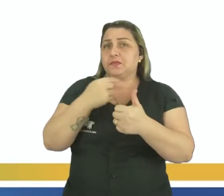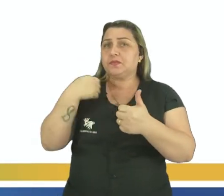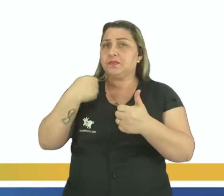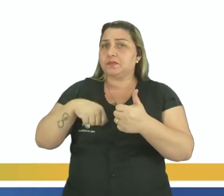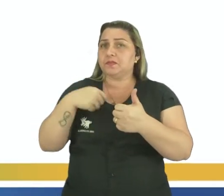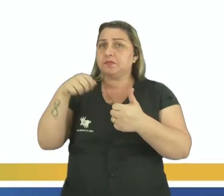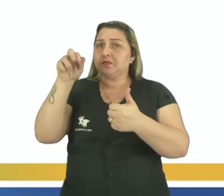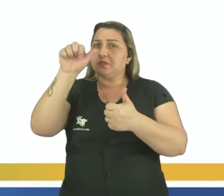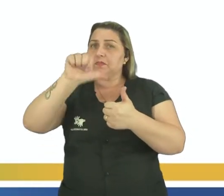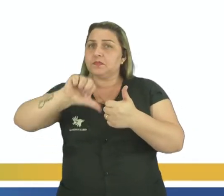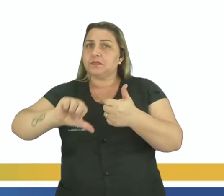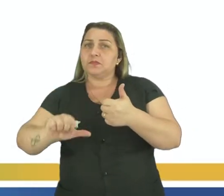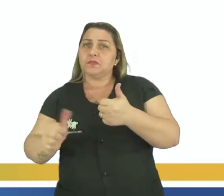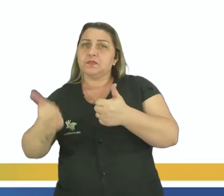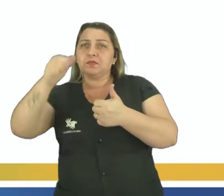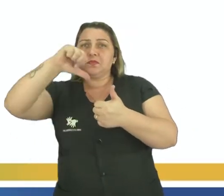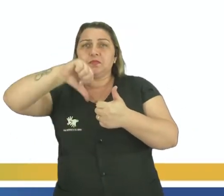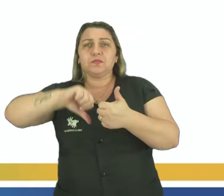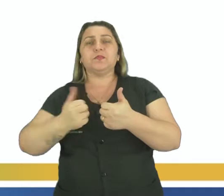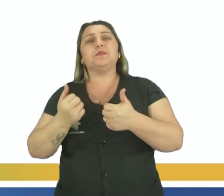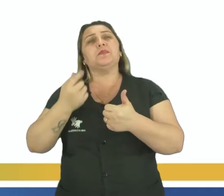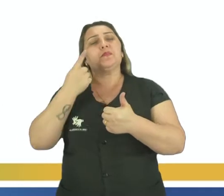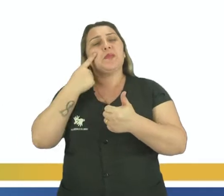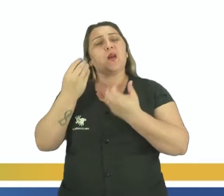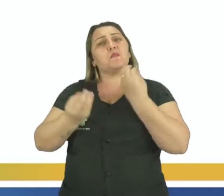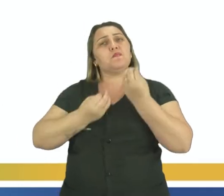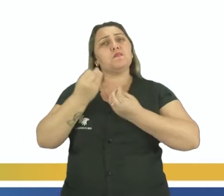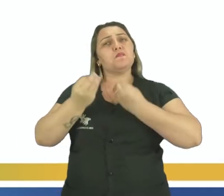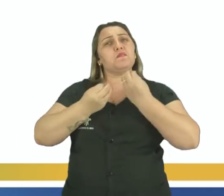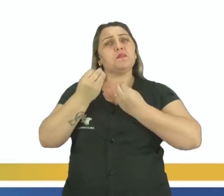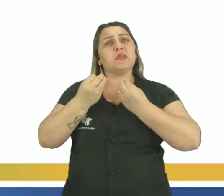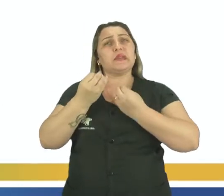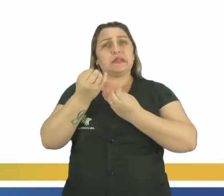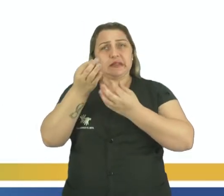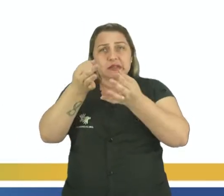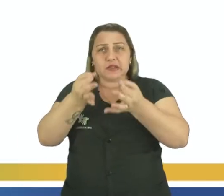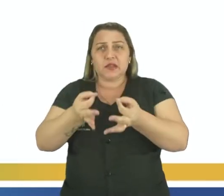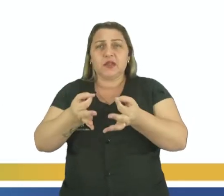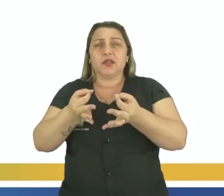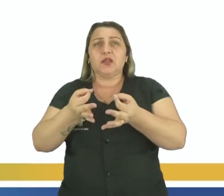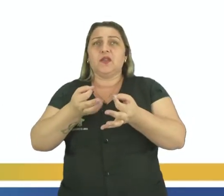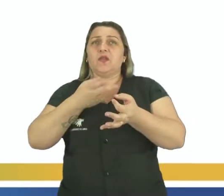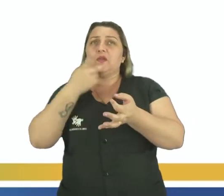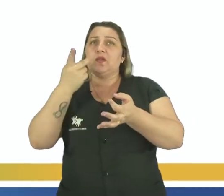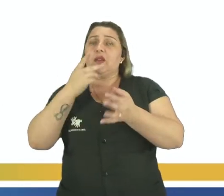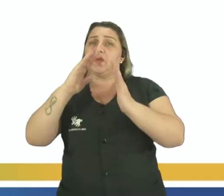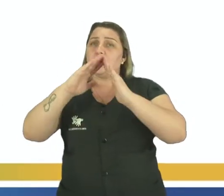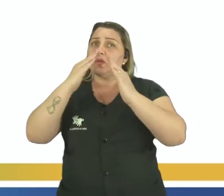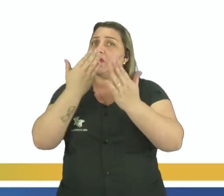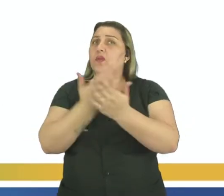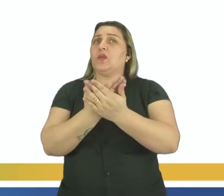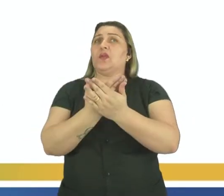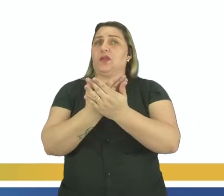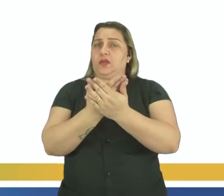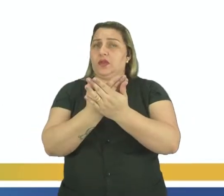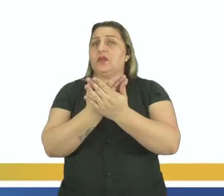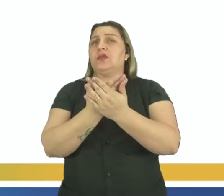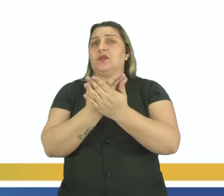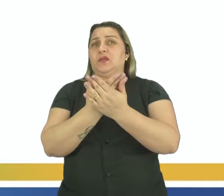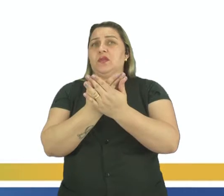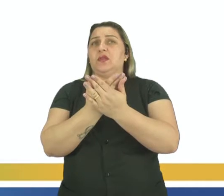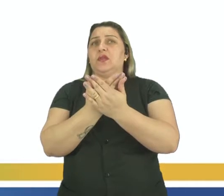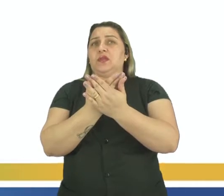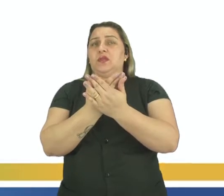preciso analisar é a situação, certinho? Aqui está falando de um colégio e